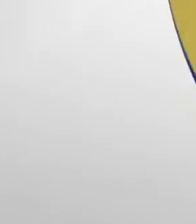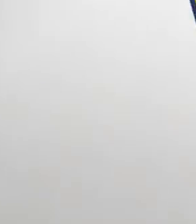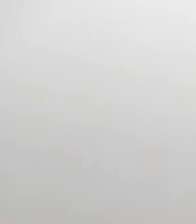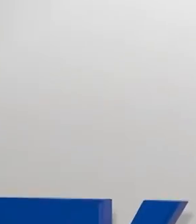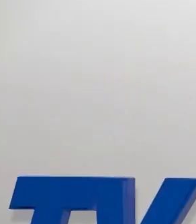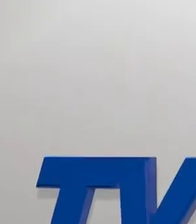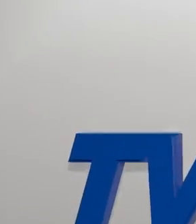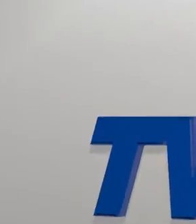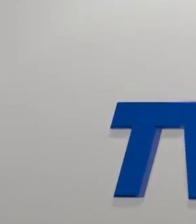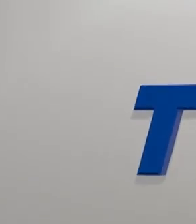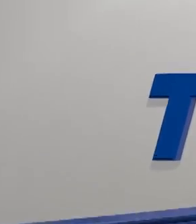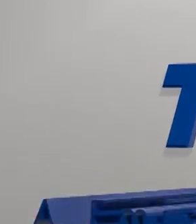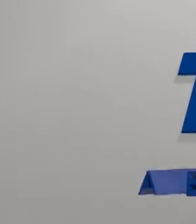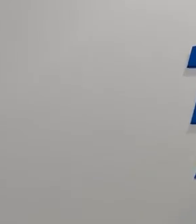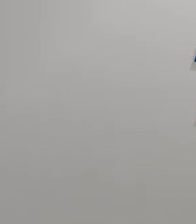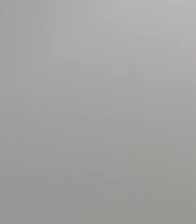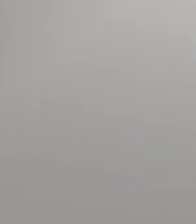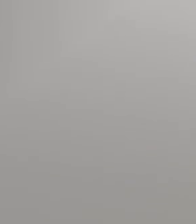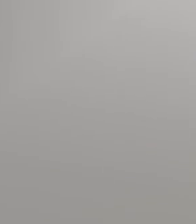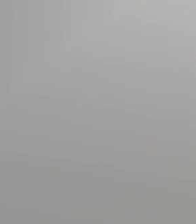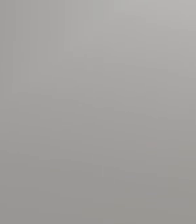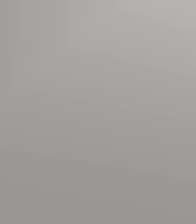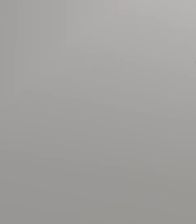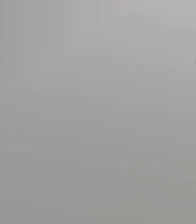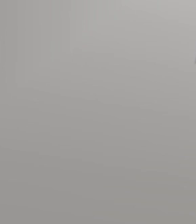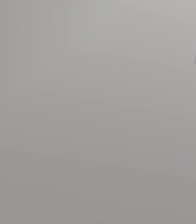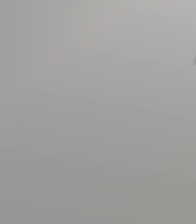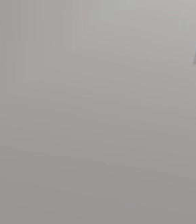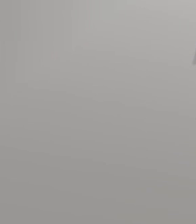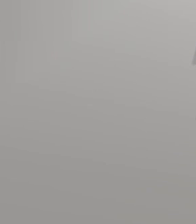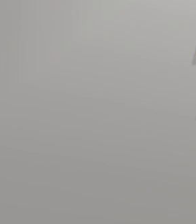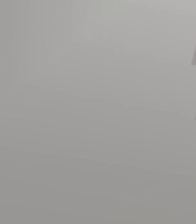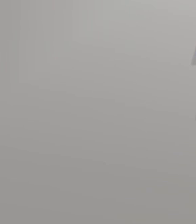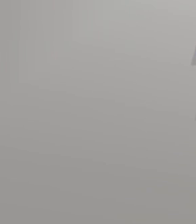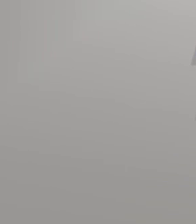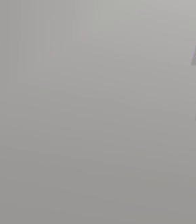TV Fortaleza, a emissora da Casa do Povo.